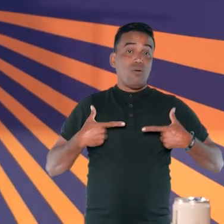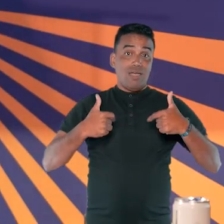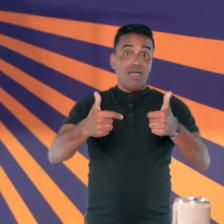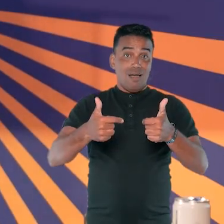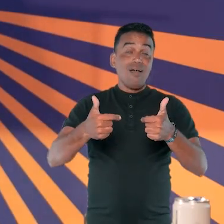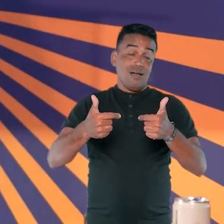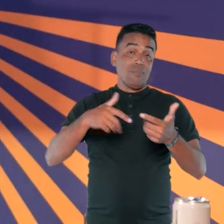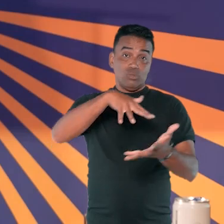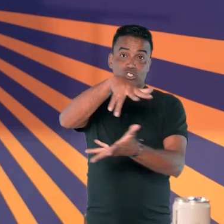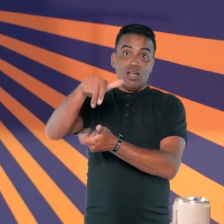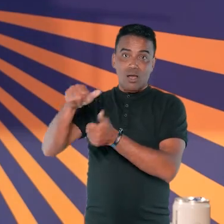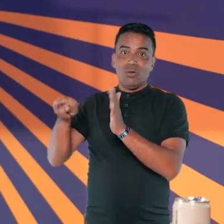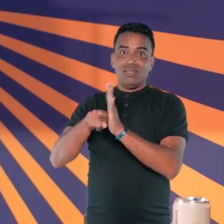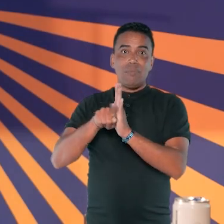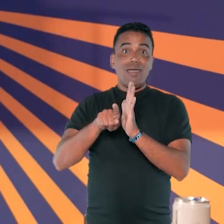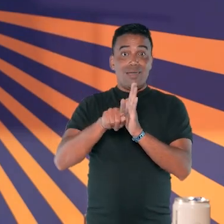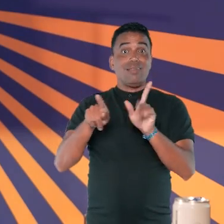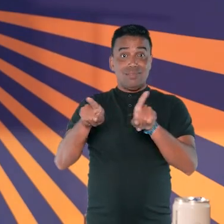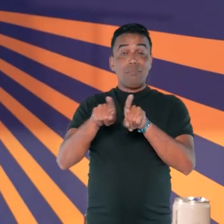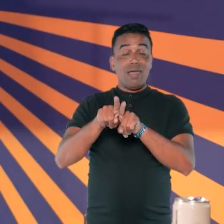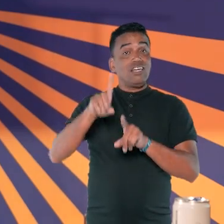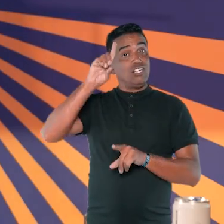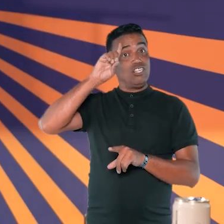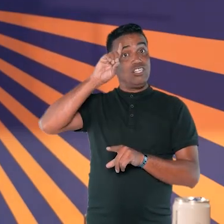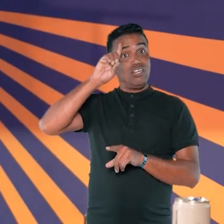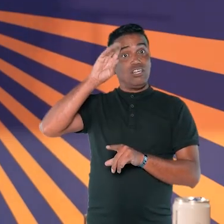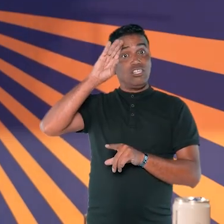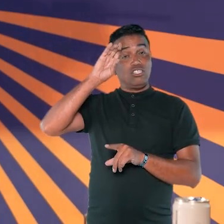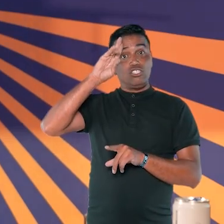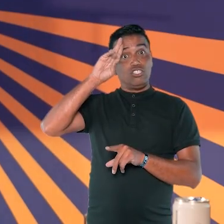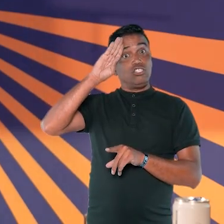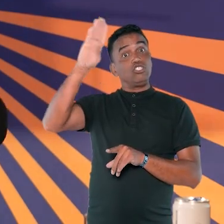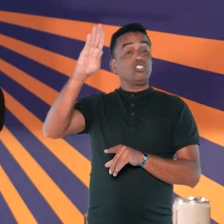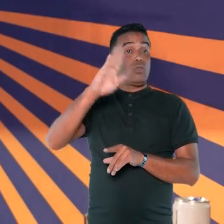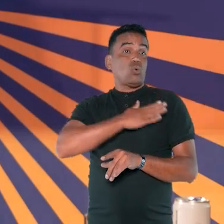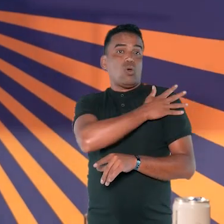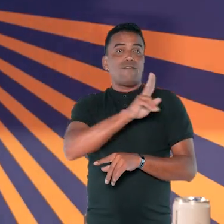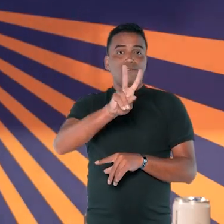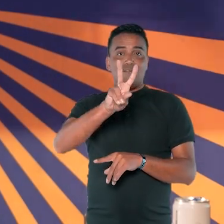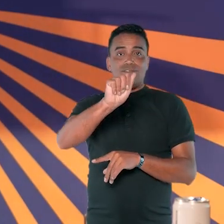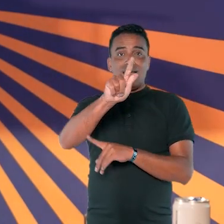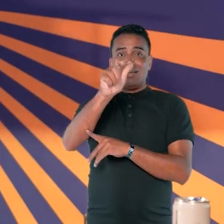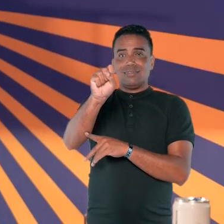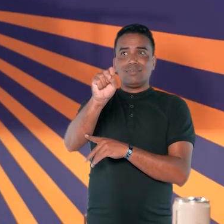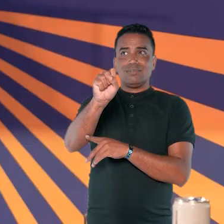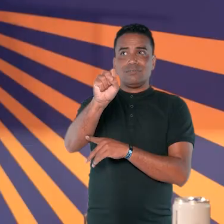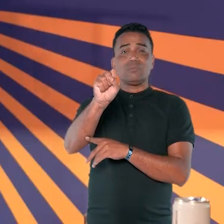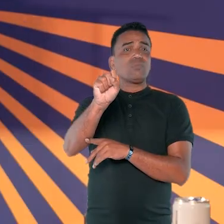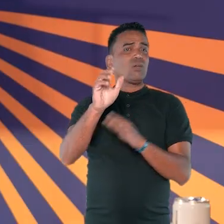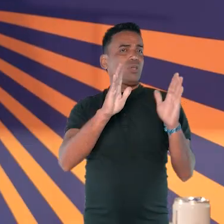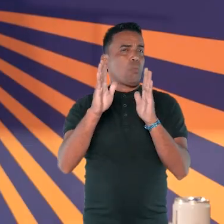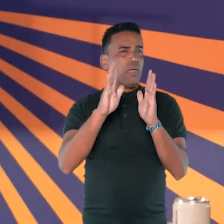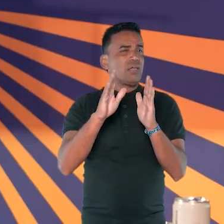Vargas, e tudo isso junto, em um país que não se sabia o que teria também. A gente tem um interregno